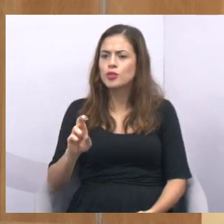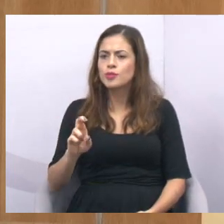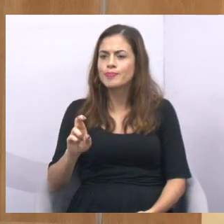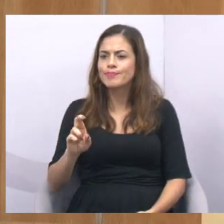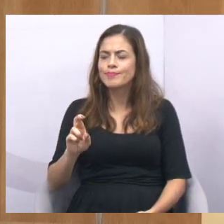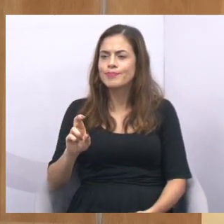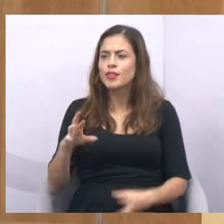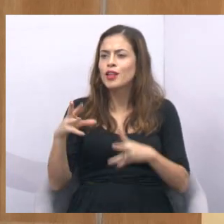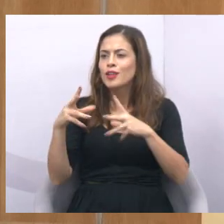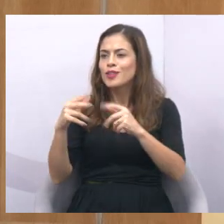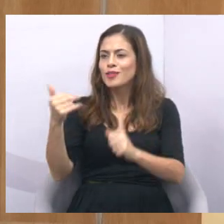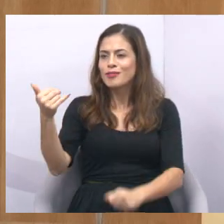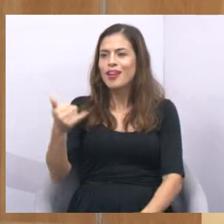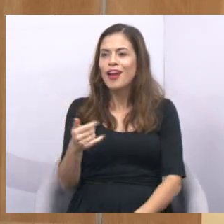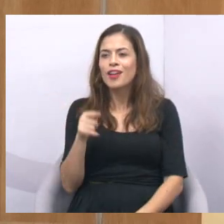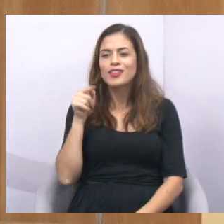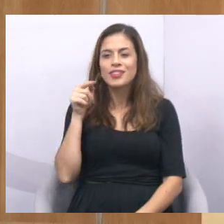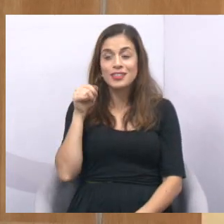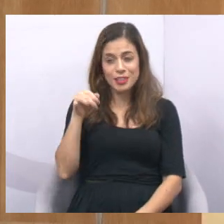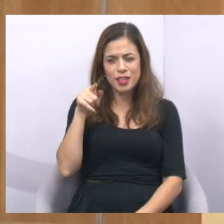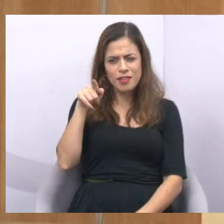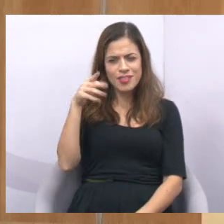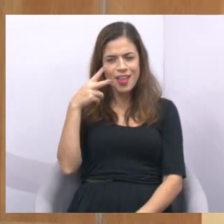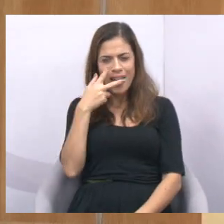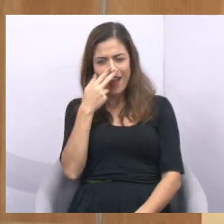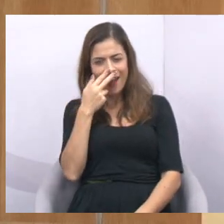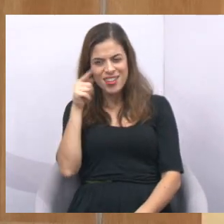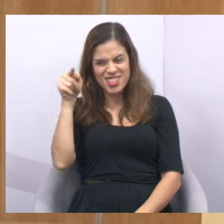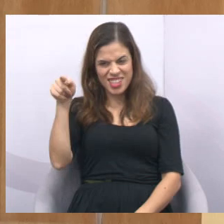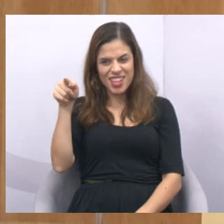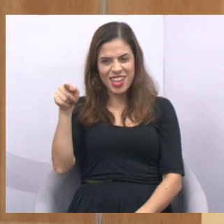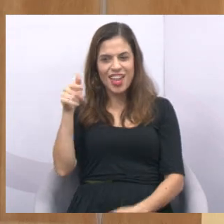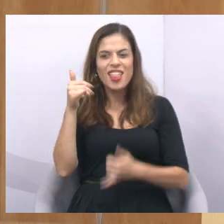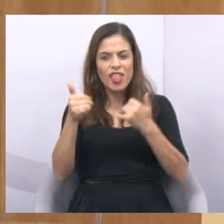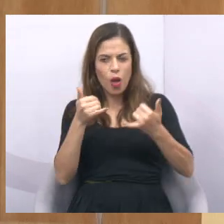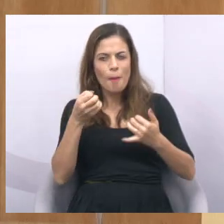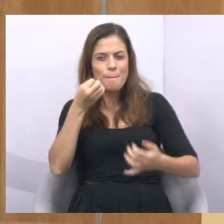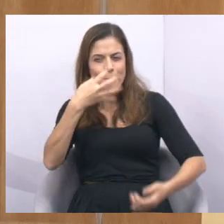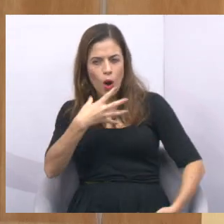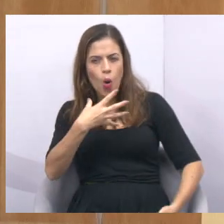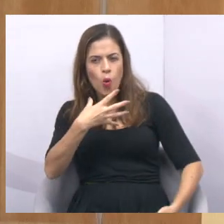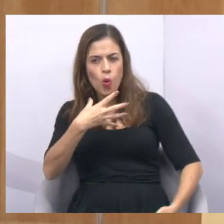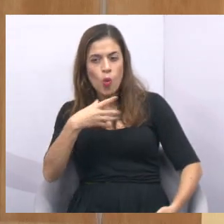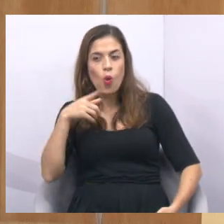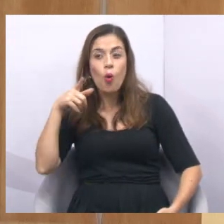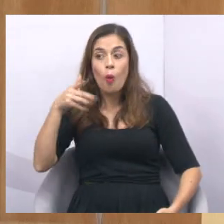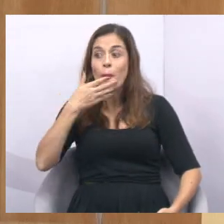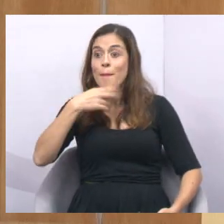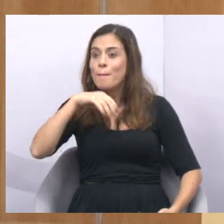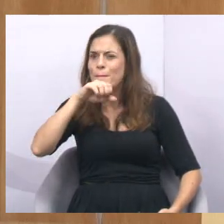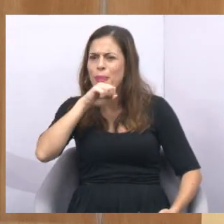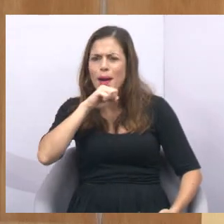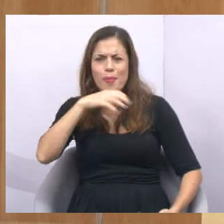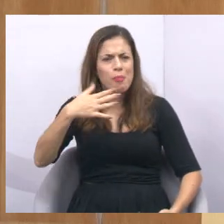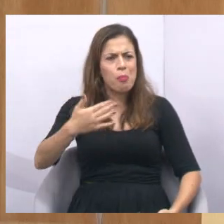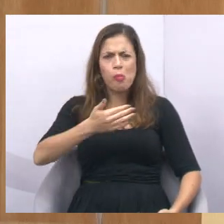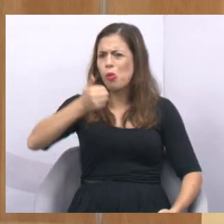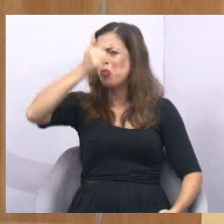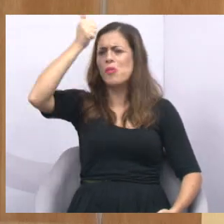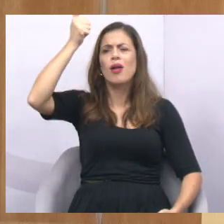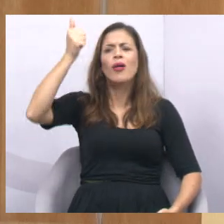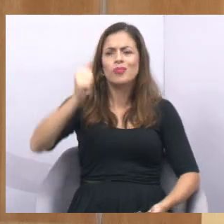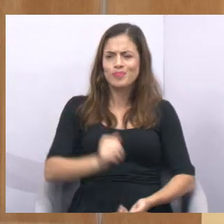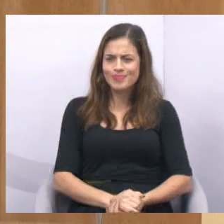todo mundo falou, se você acha que o Júnior joga, o Edivar jogou 10 vezes mais. Então, eu quero